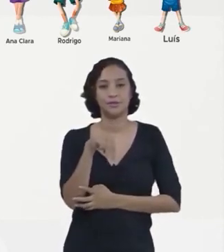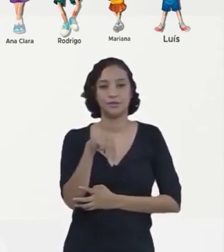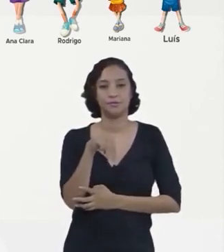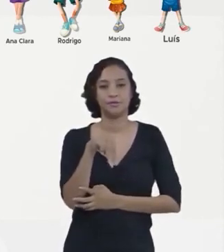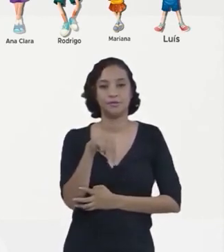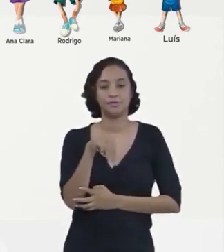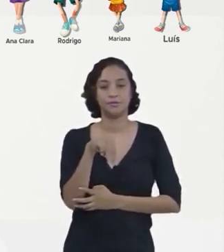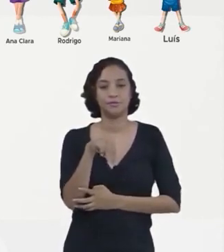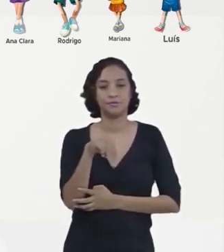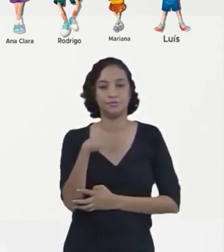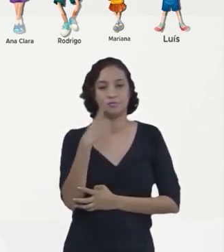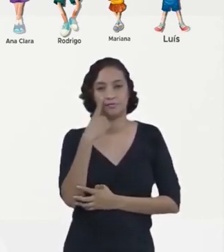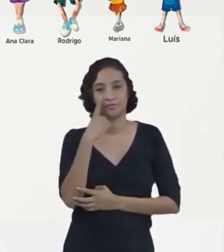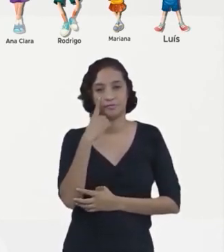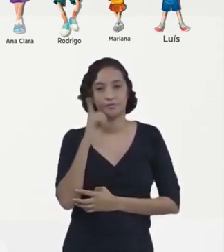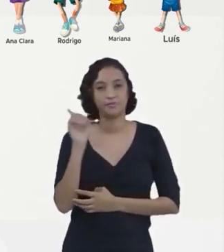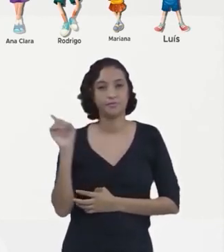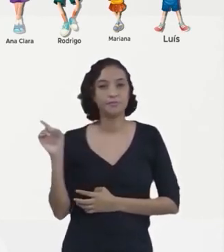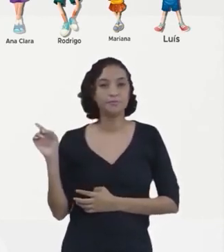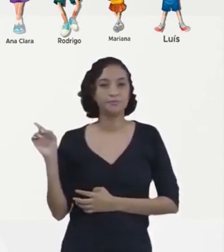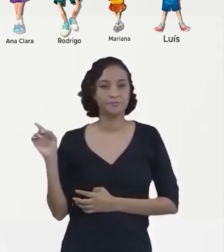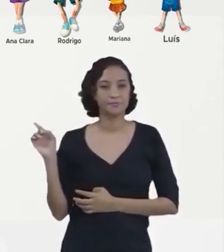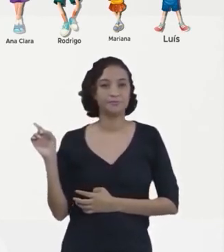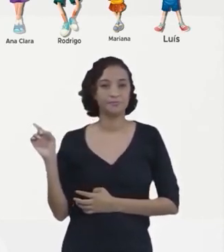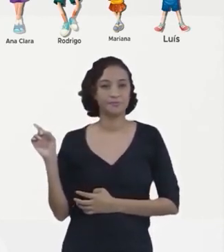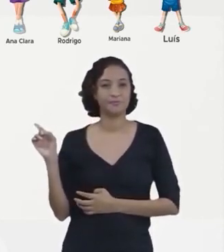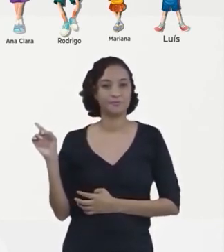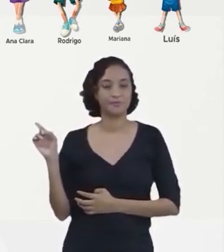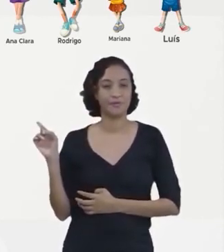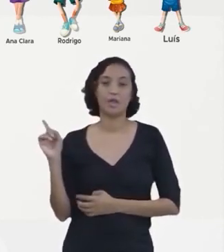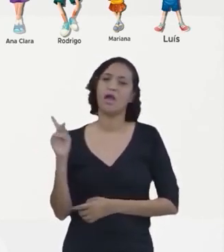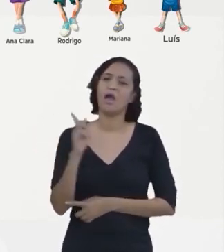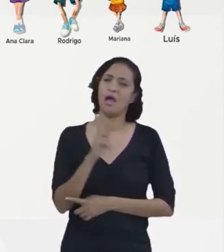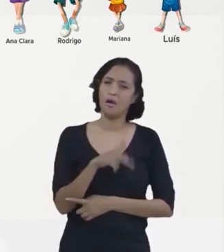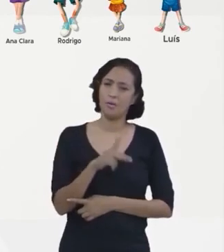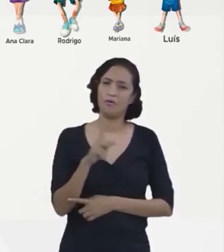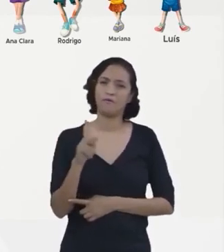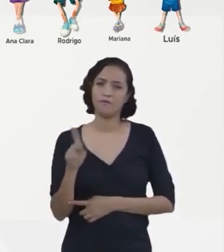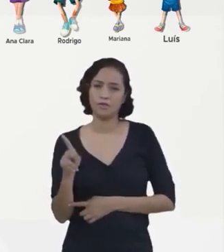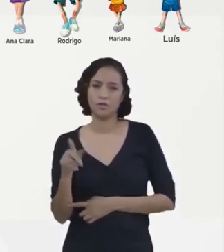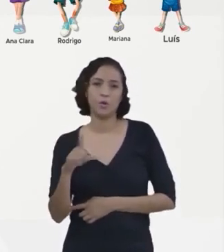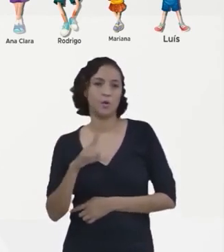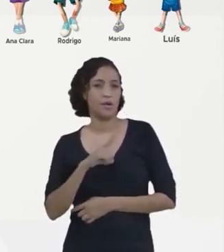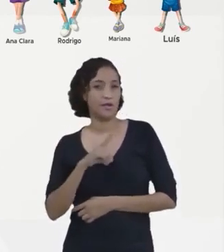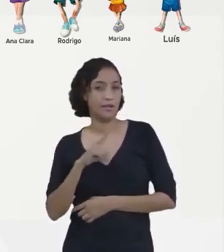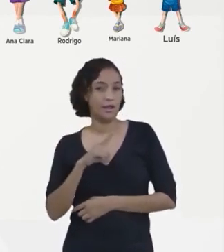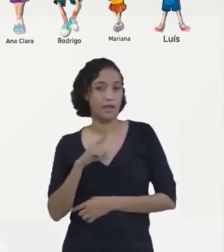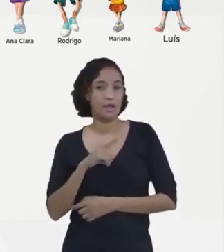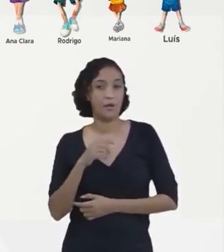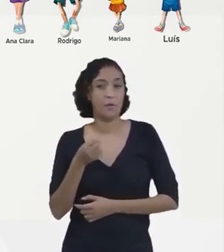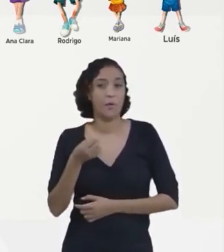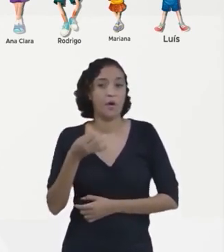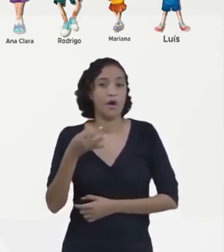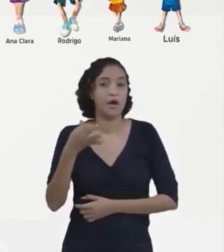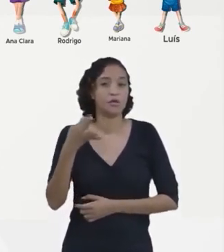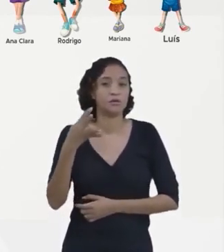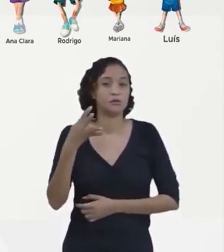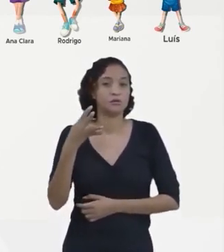centímetros. A professora vai escrever a altura dela. A professora tem